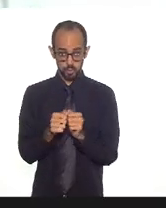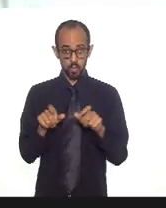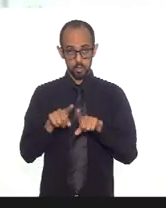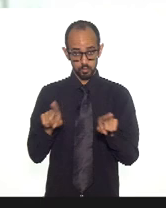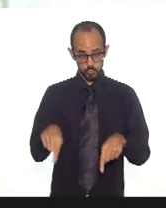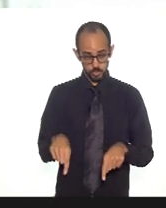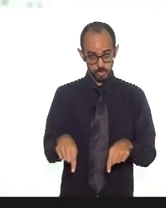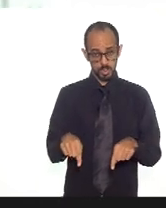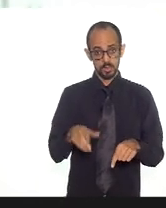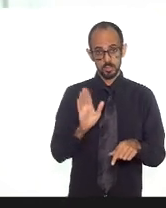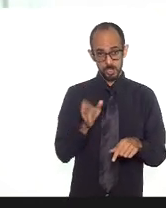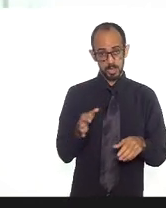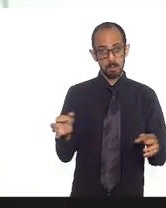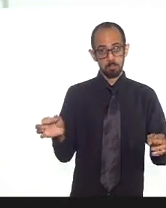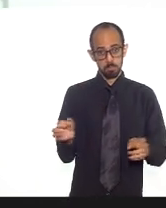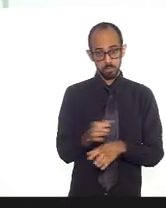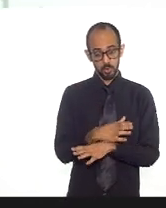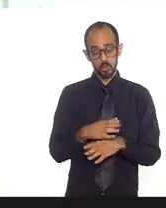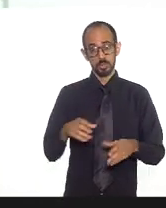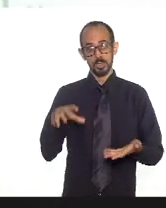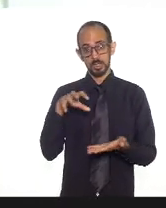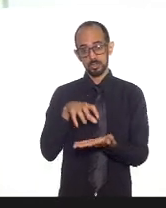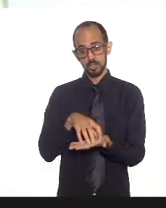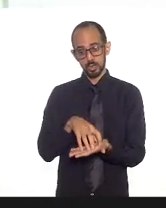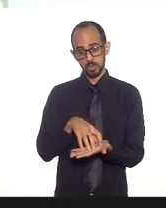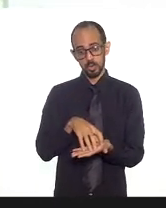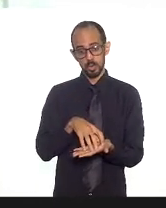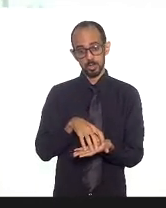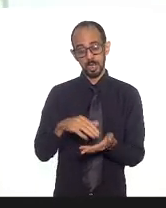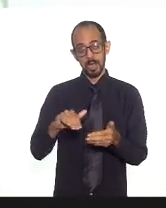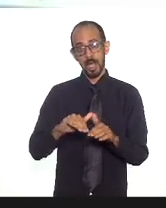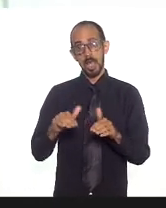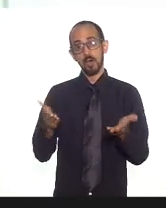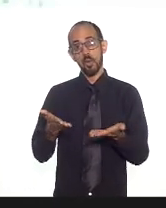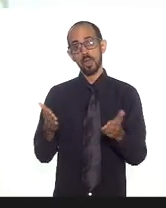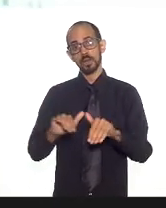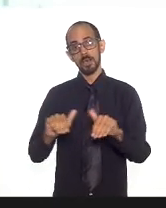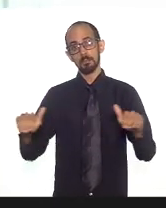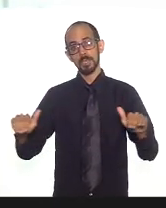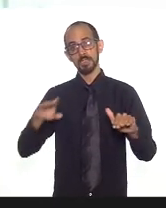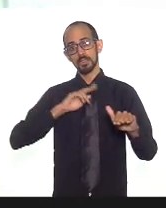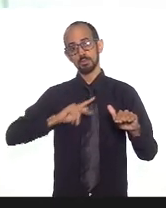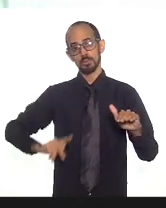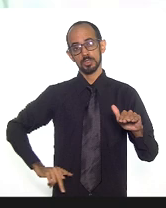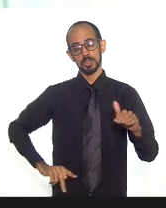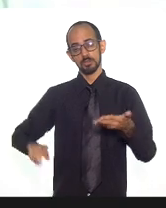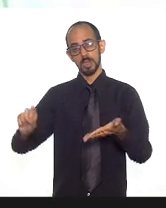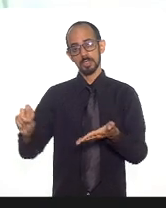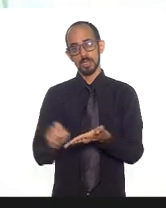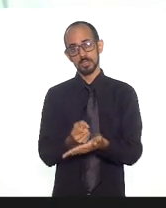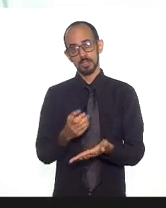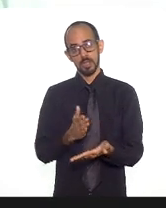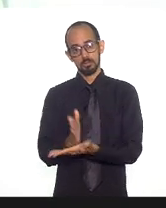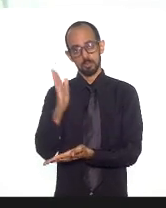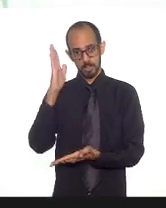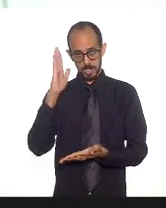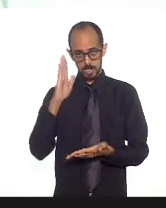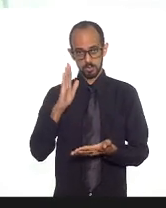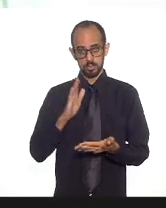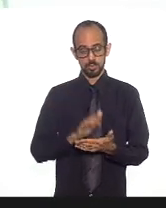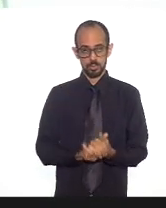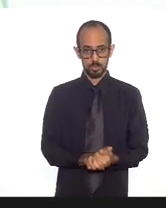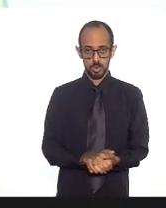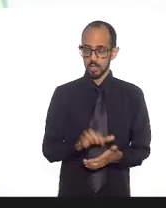já passou por todos os setores internos, está na mesa da presidência para ser publicado. É muito simples, é um passo extremamente simples para que demanda